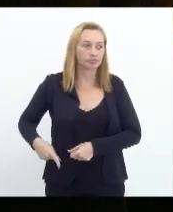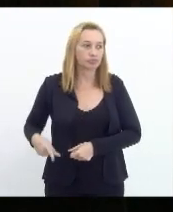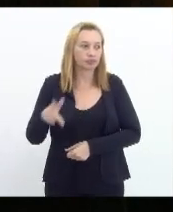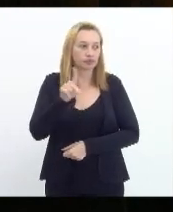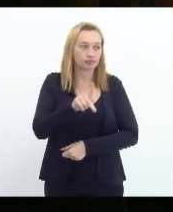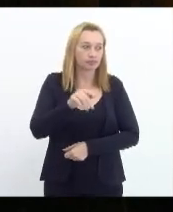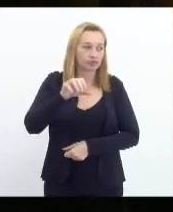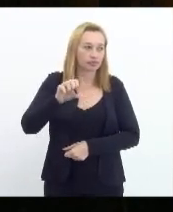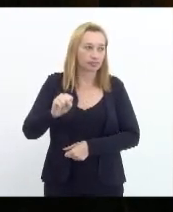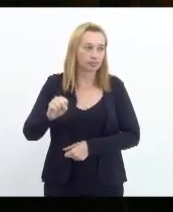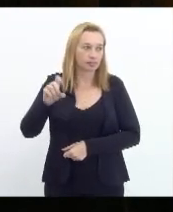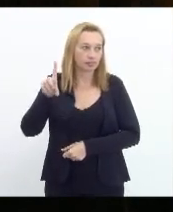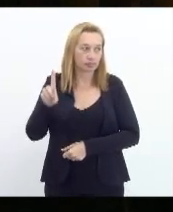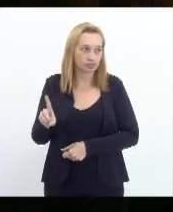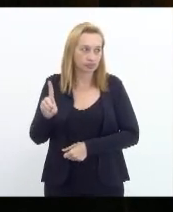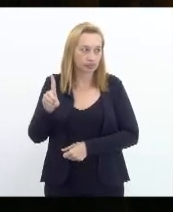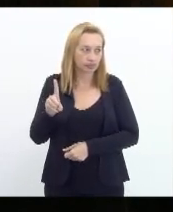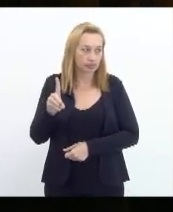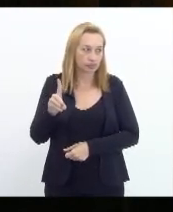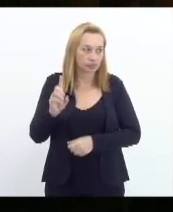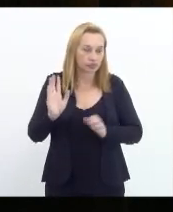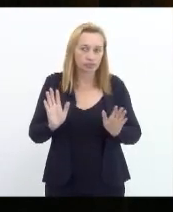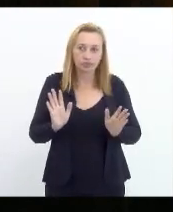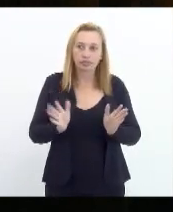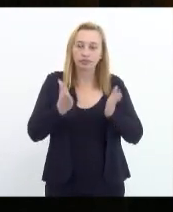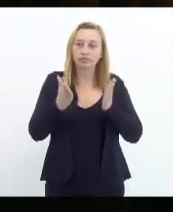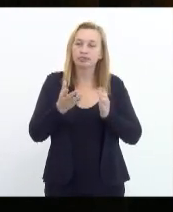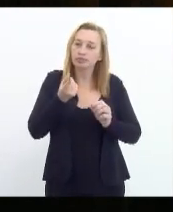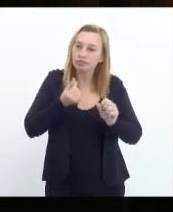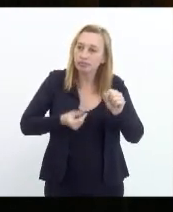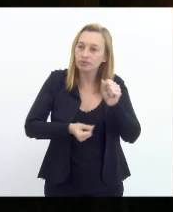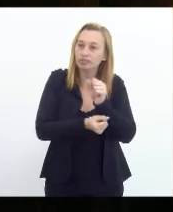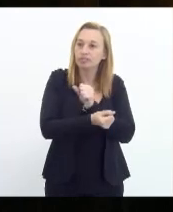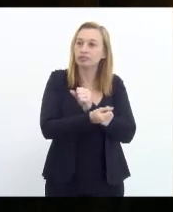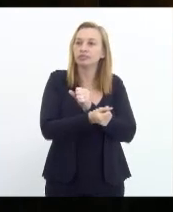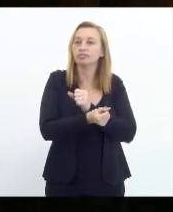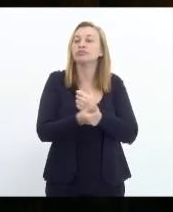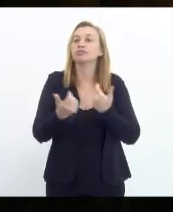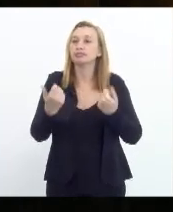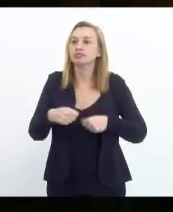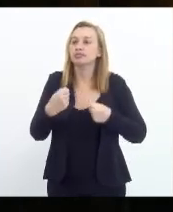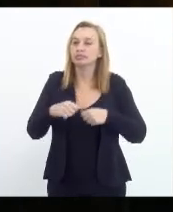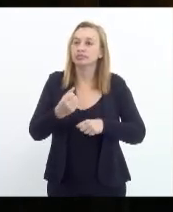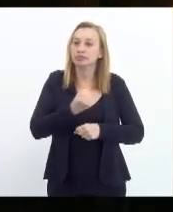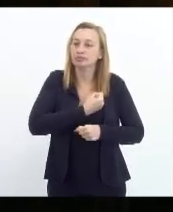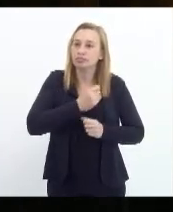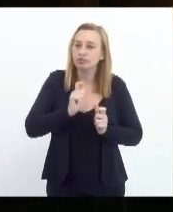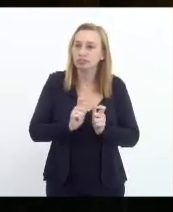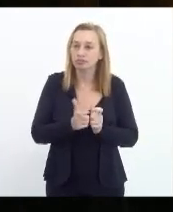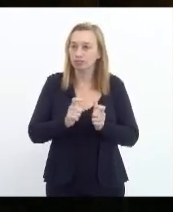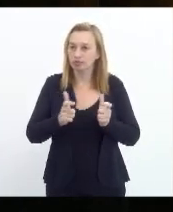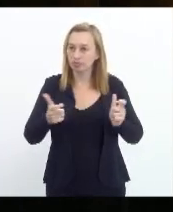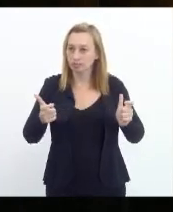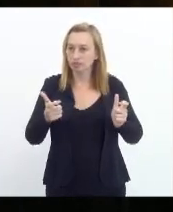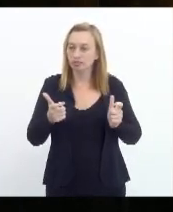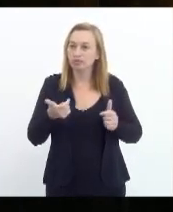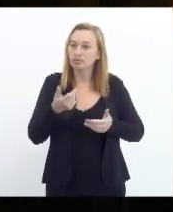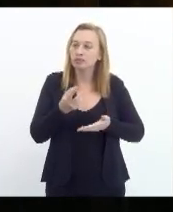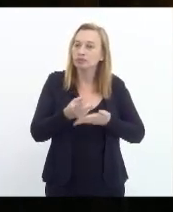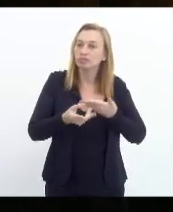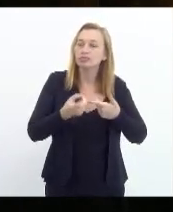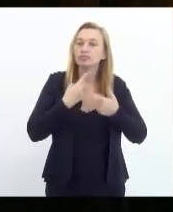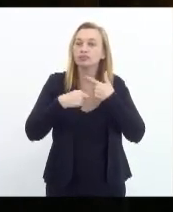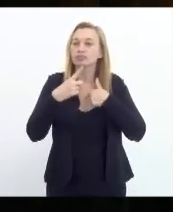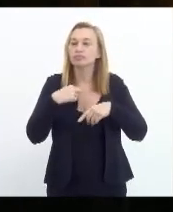do PSD o incentivo financeiro deve aumentar a busca interna